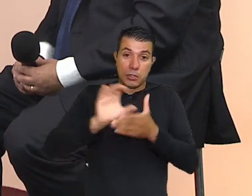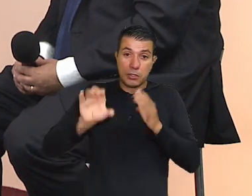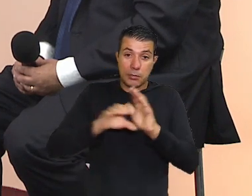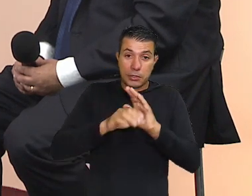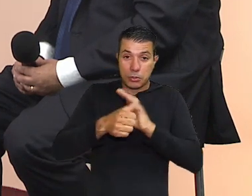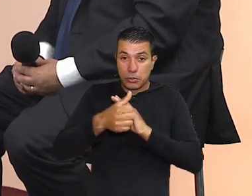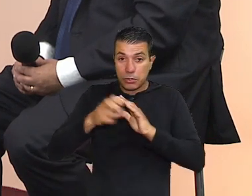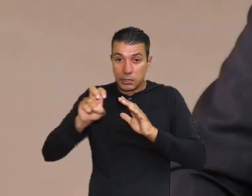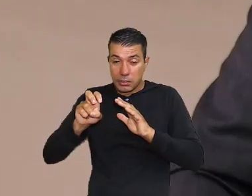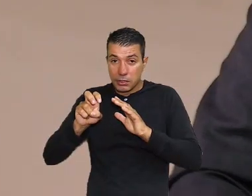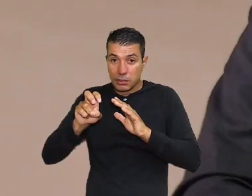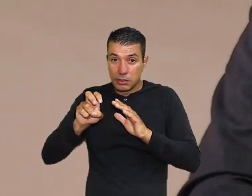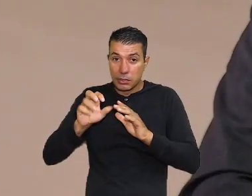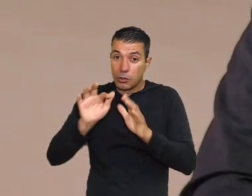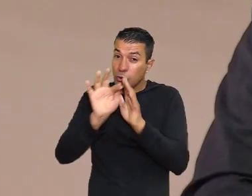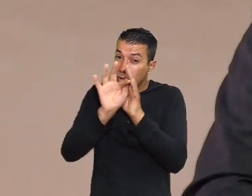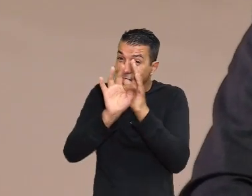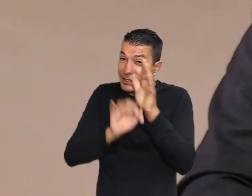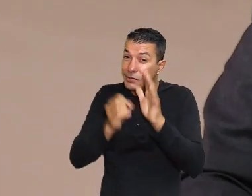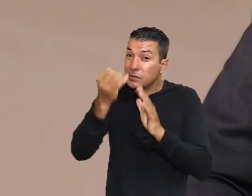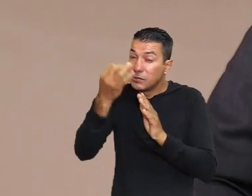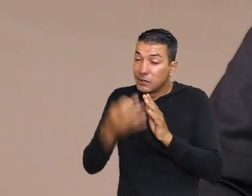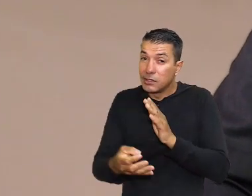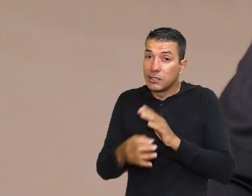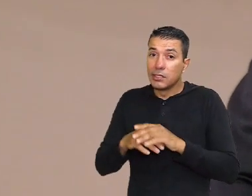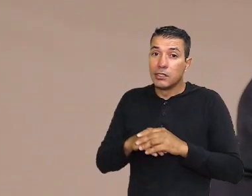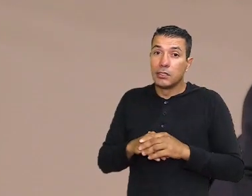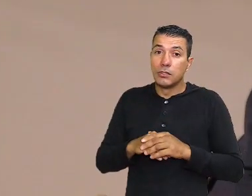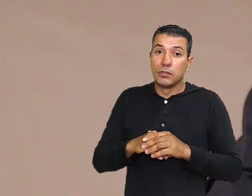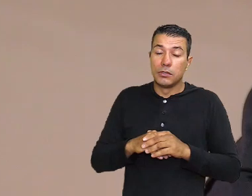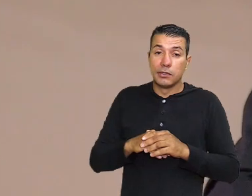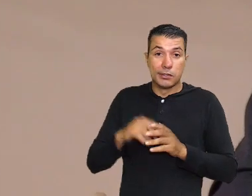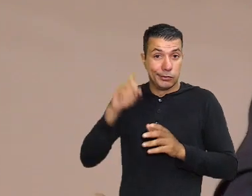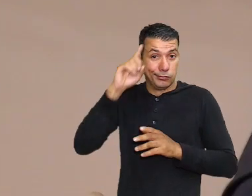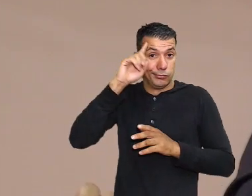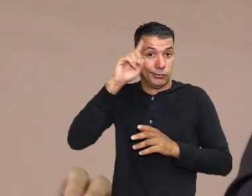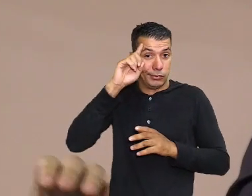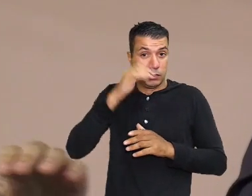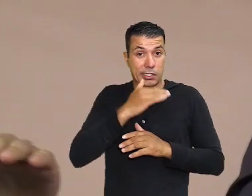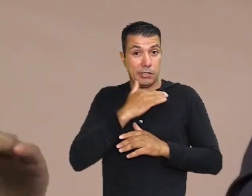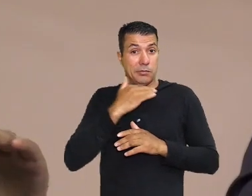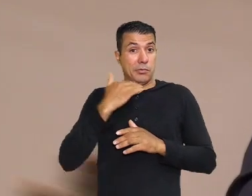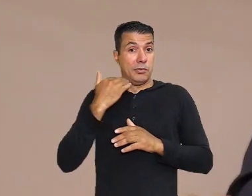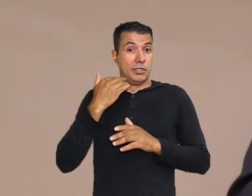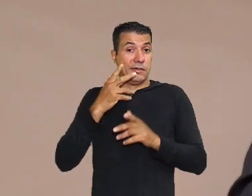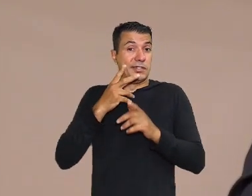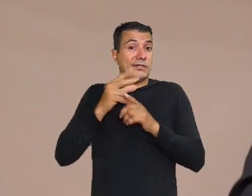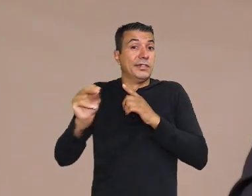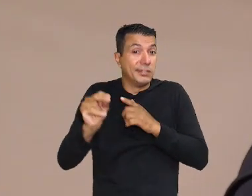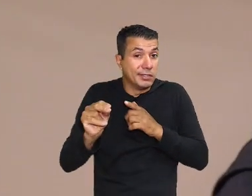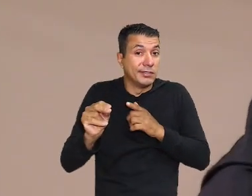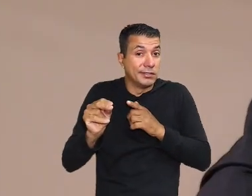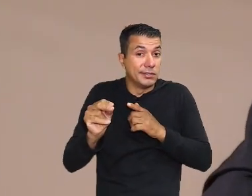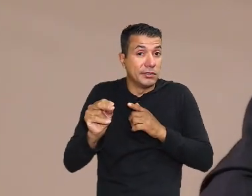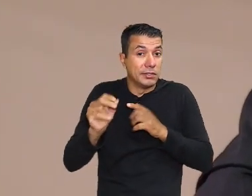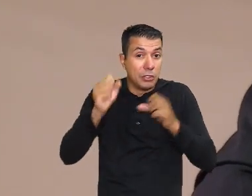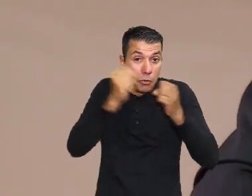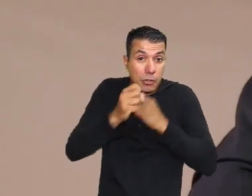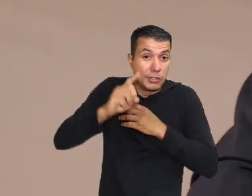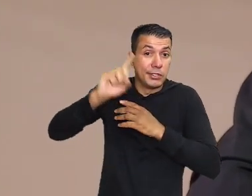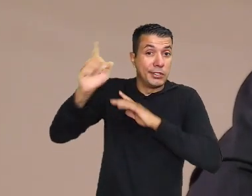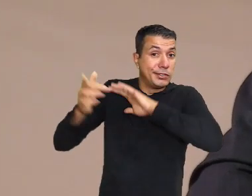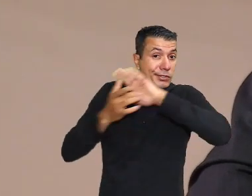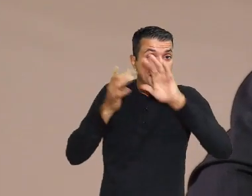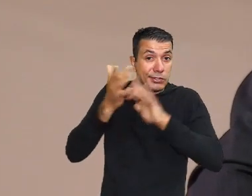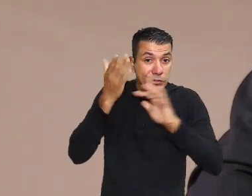15, nós vemos que o texto bíblico diz que vai chegar um momento que a morte vai ser vencida pelo poder de Jesus Cristo.